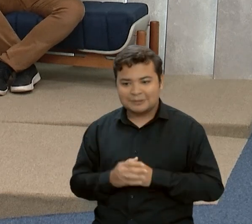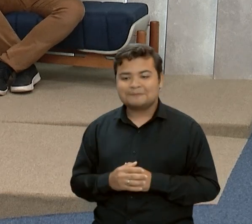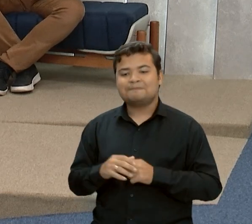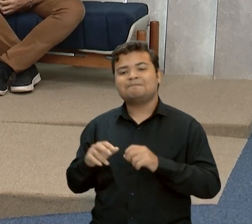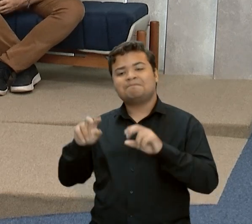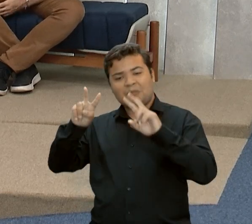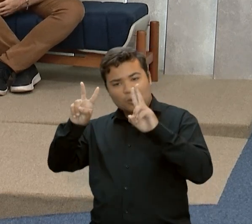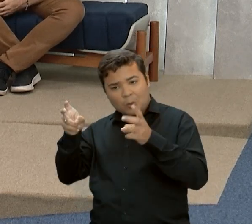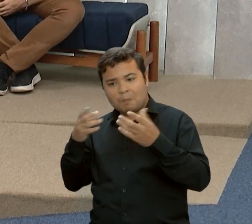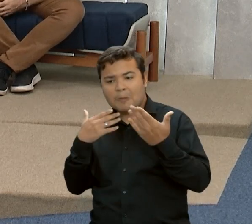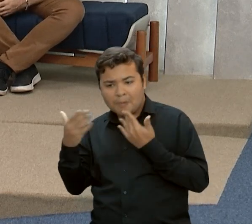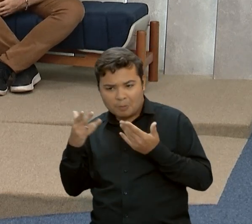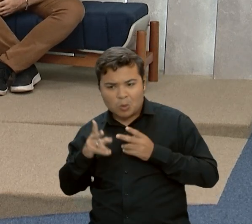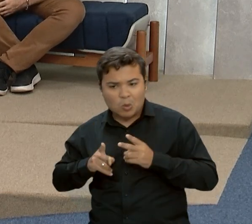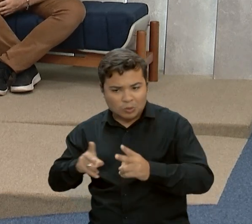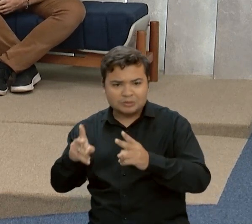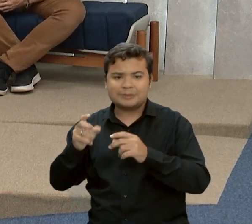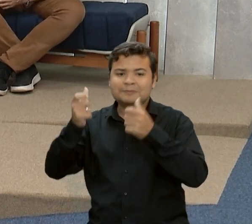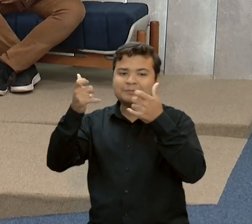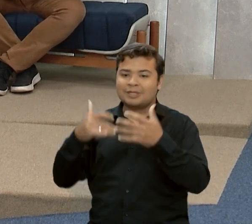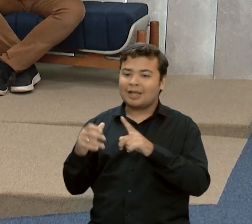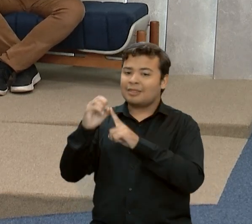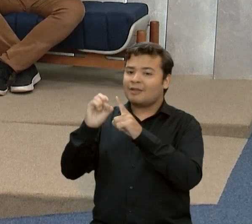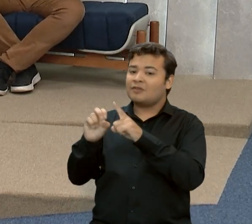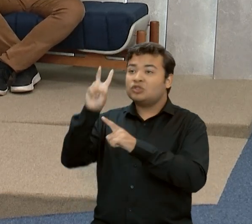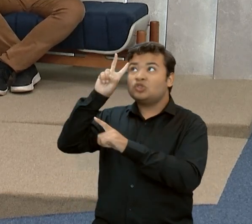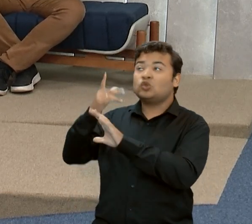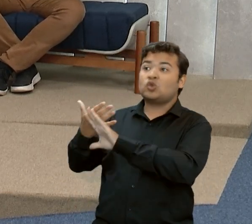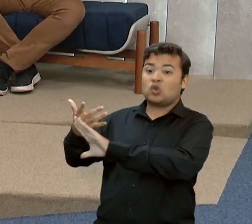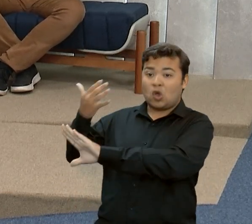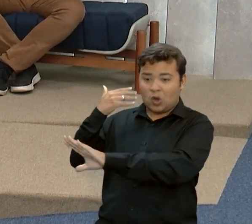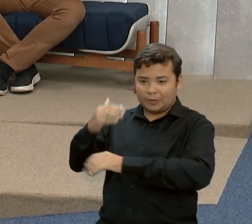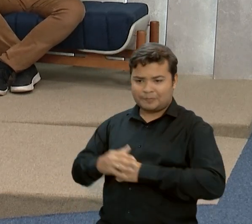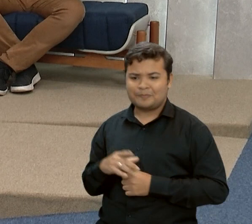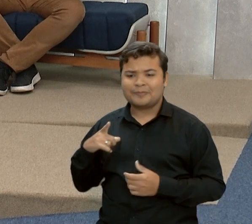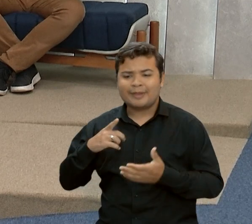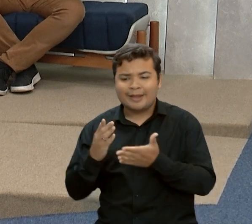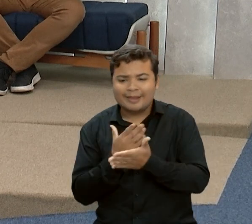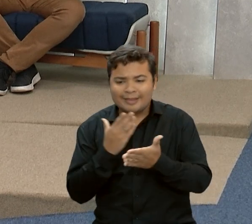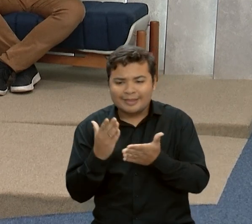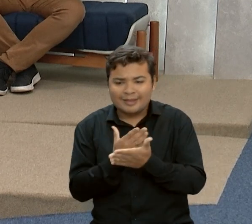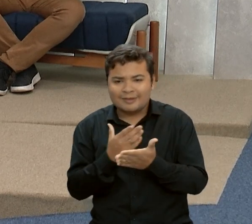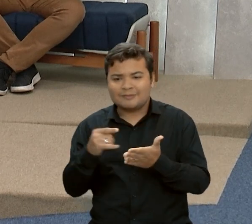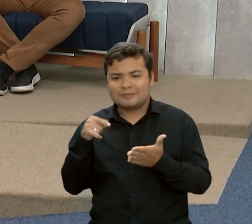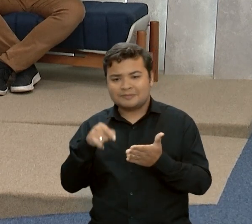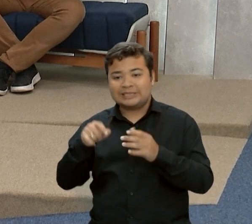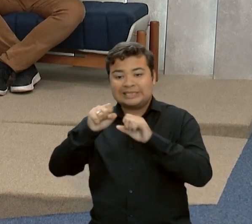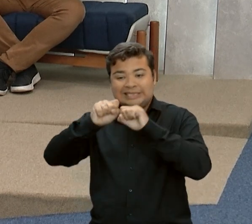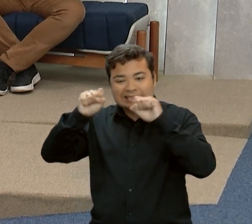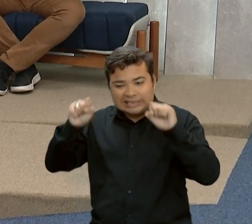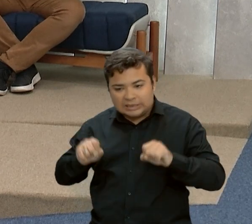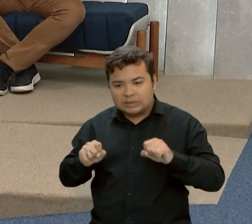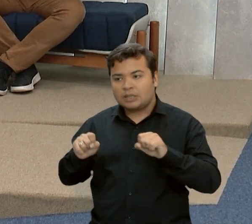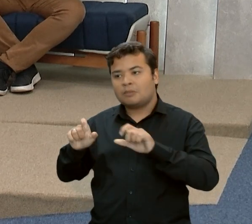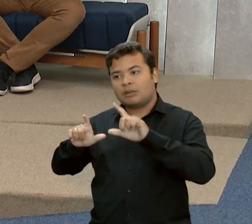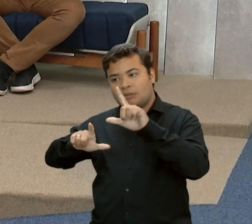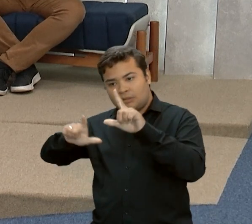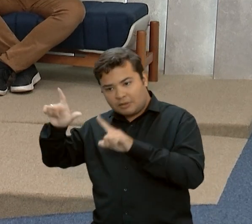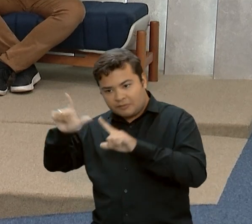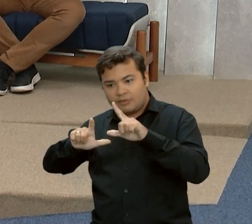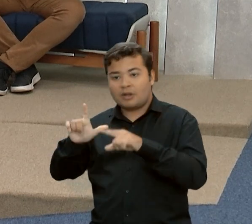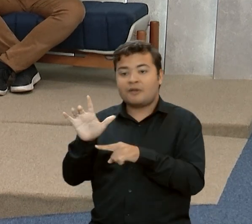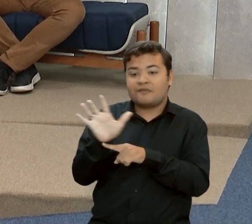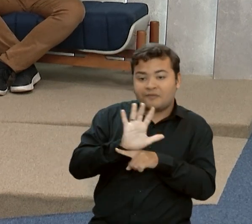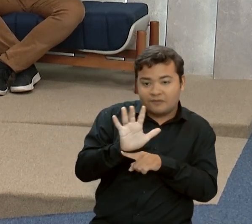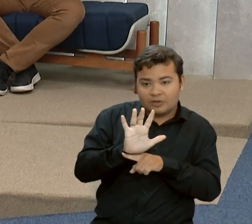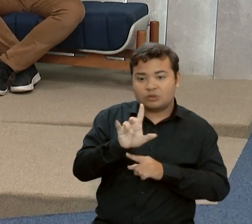então, sobre a história da TV UFG. Eu estou com um livro aqui, inclusive, Sistemas de Televisão e Vídeo Digital, do